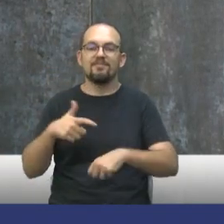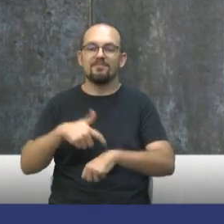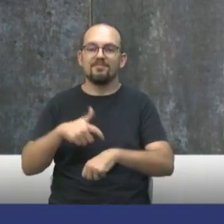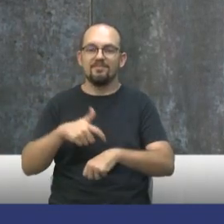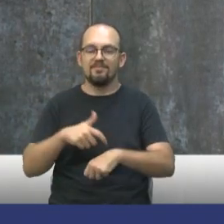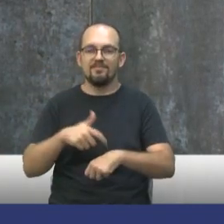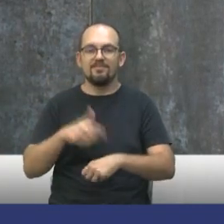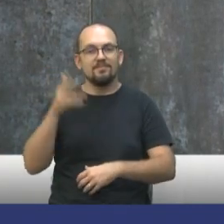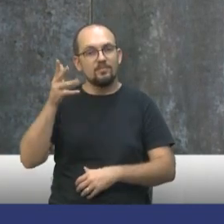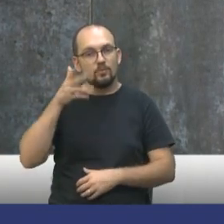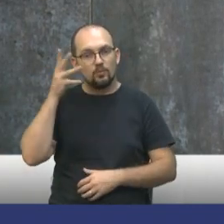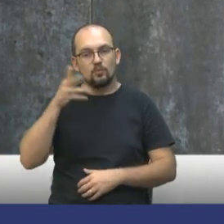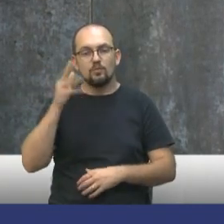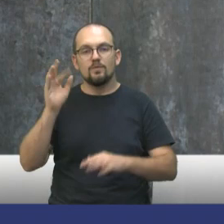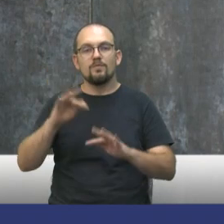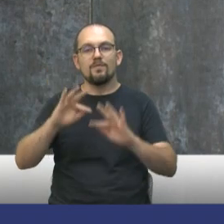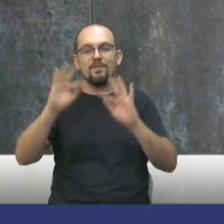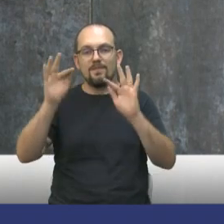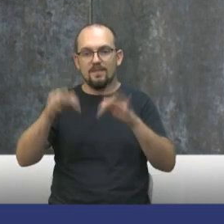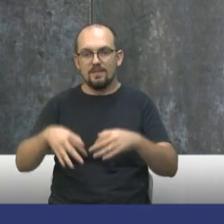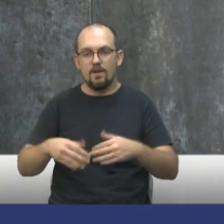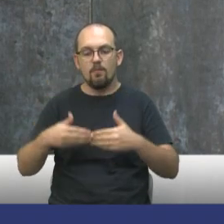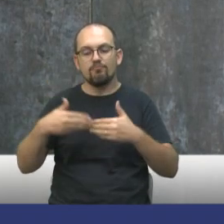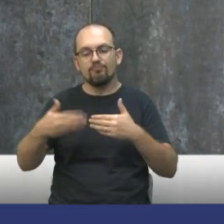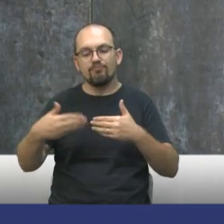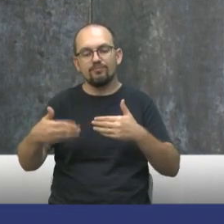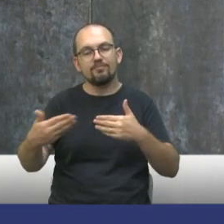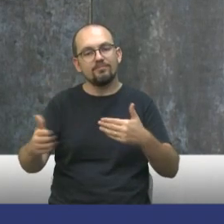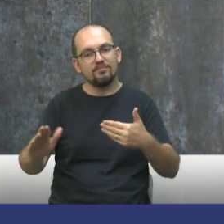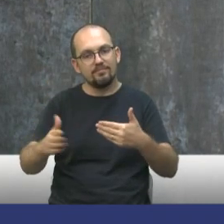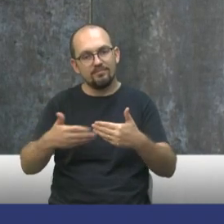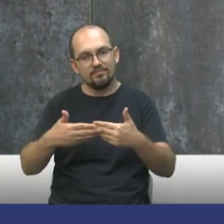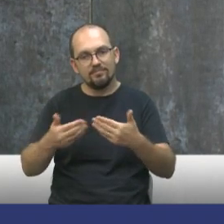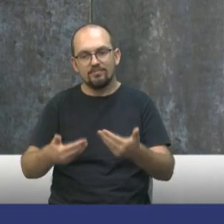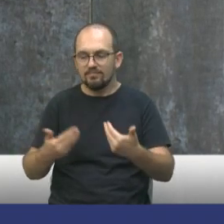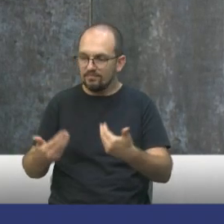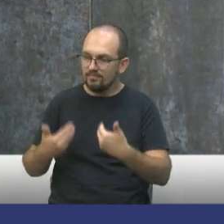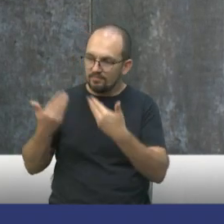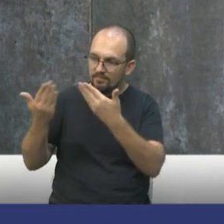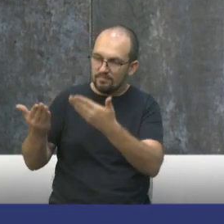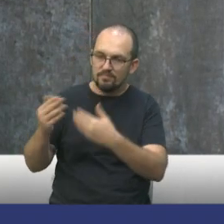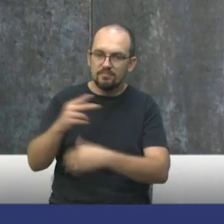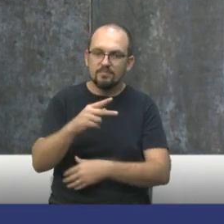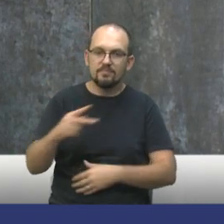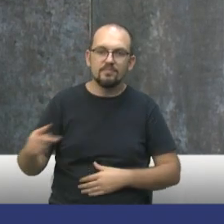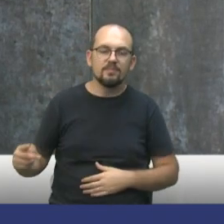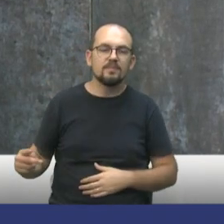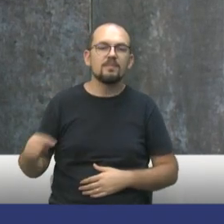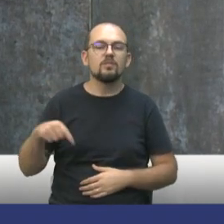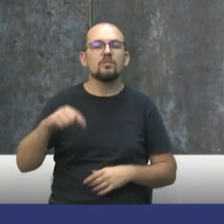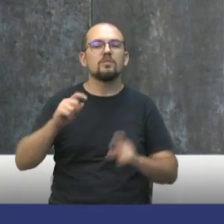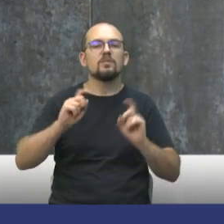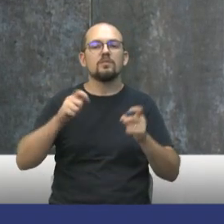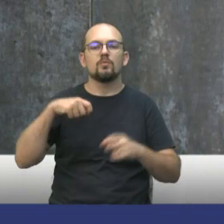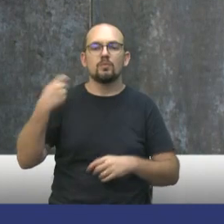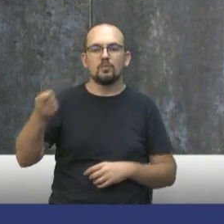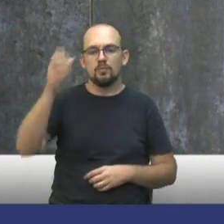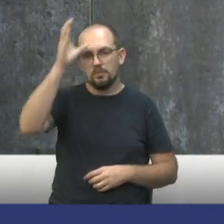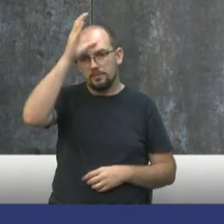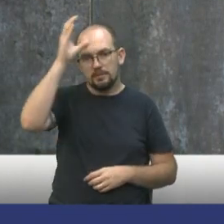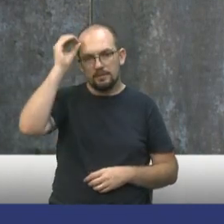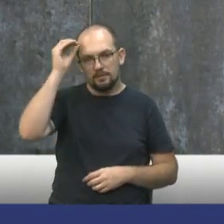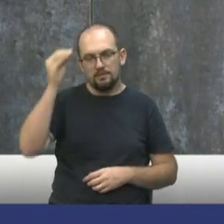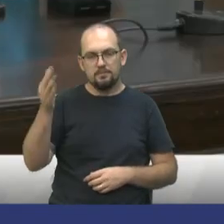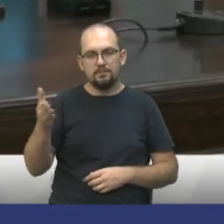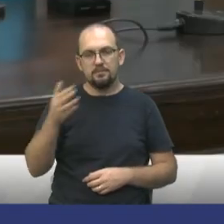fazer o discurso final e proceder ao encerramento dos trabalhos de hoje, eu passo a palavra ao presidente desta sessão, vereador Marcos Brasil.